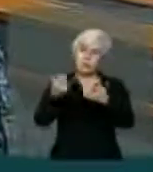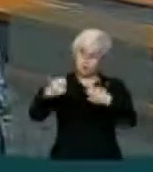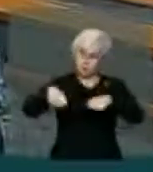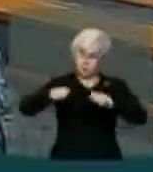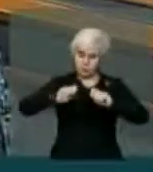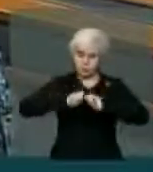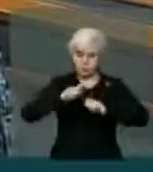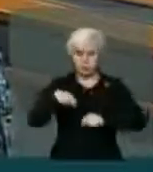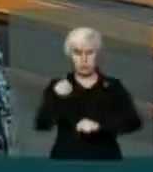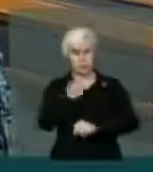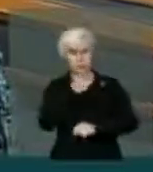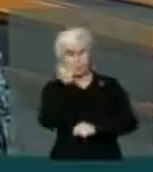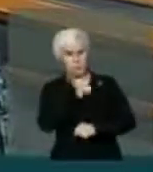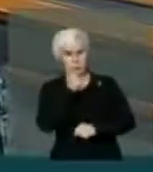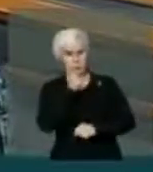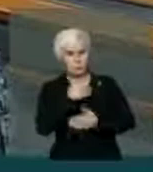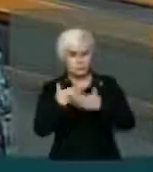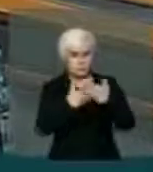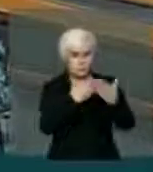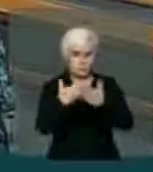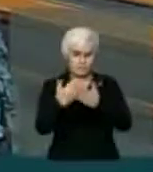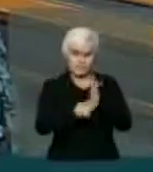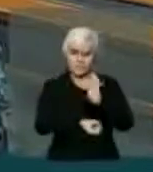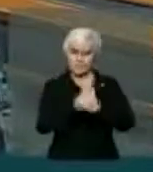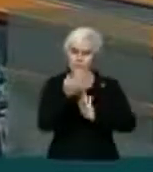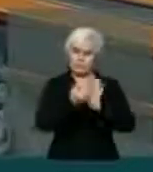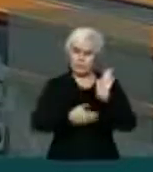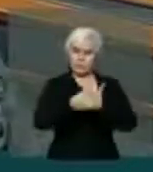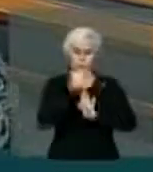de que dispomos para apreciar esses processos